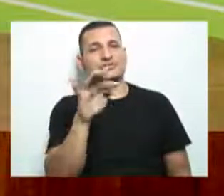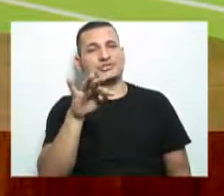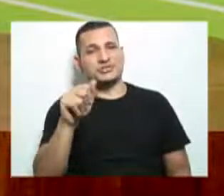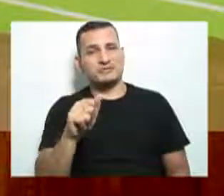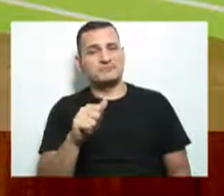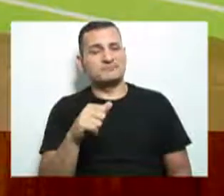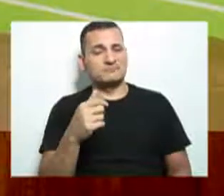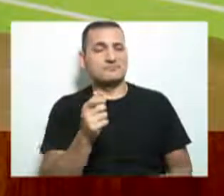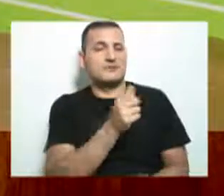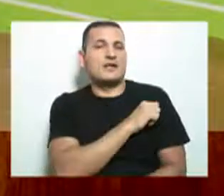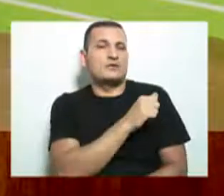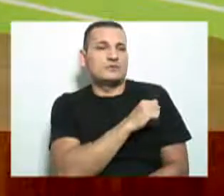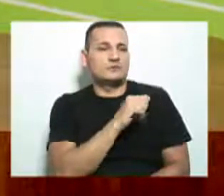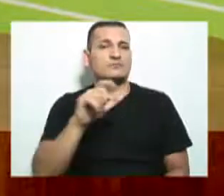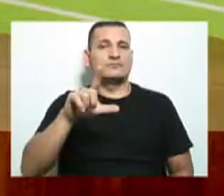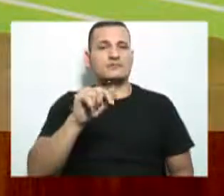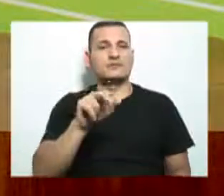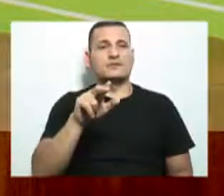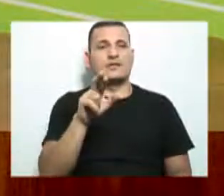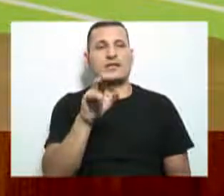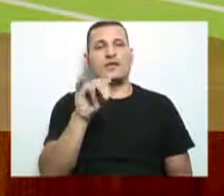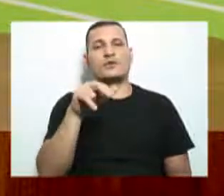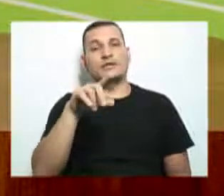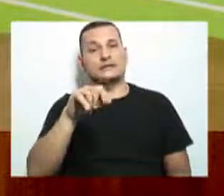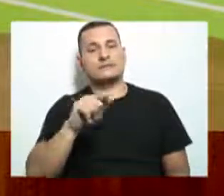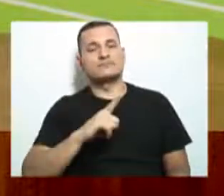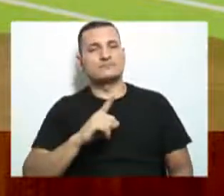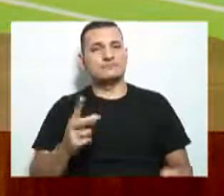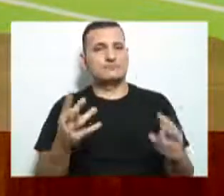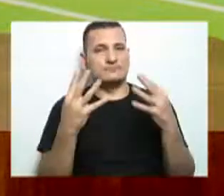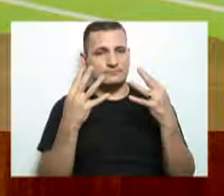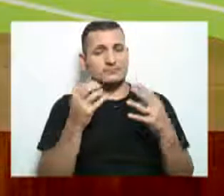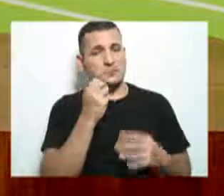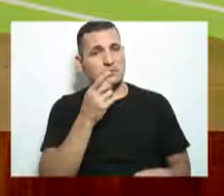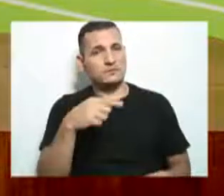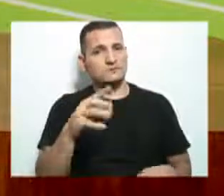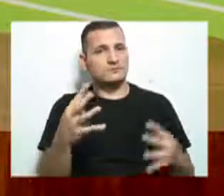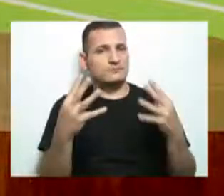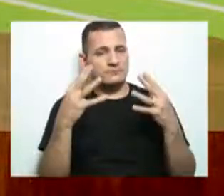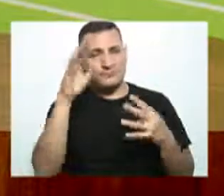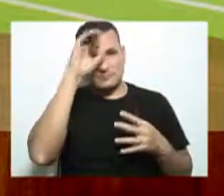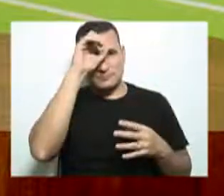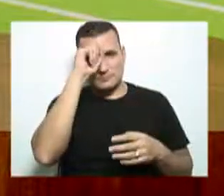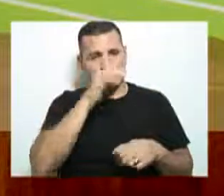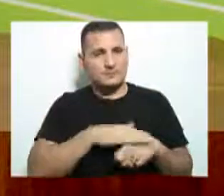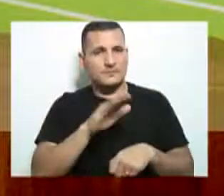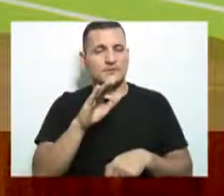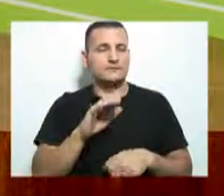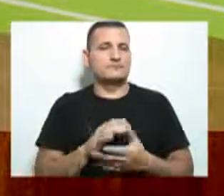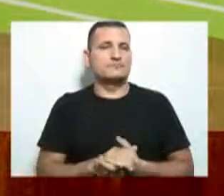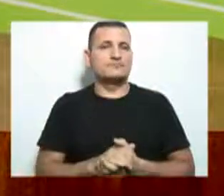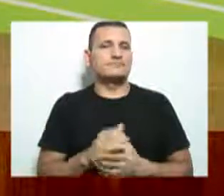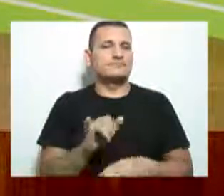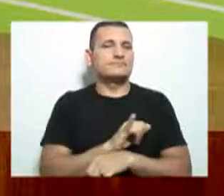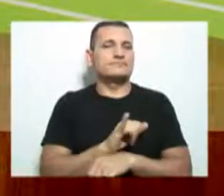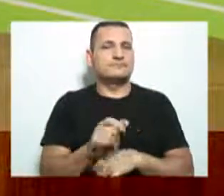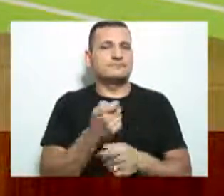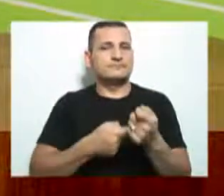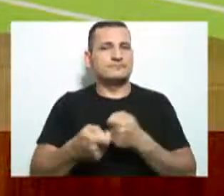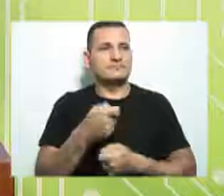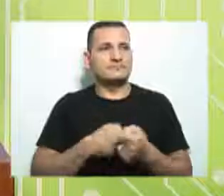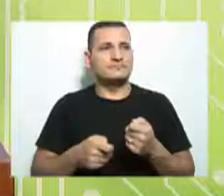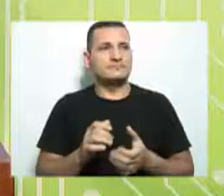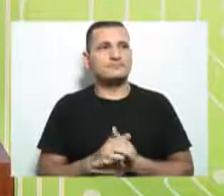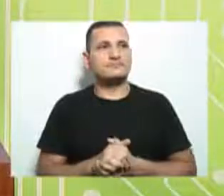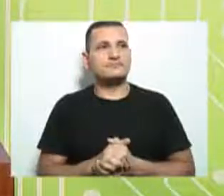estão ligados. Então, que bom que vocês estão aí ligadinhos e aprendendo mais sobre técnicas de negociação.